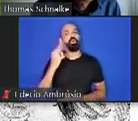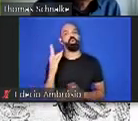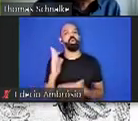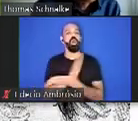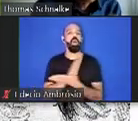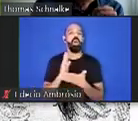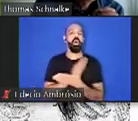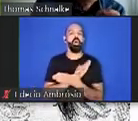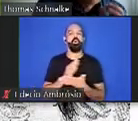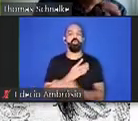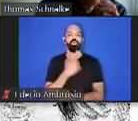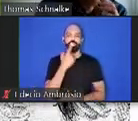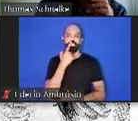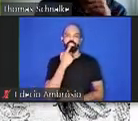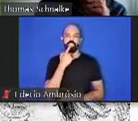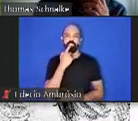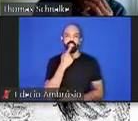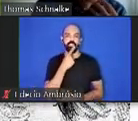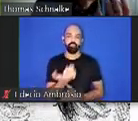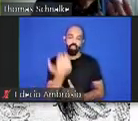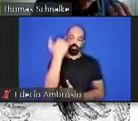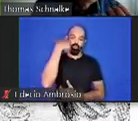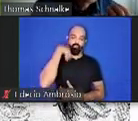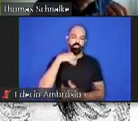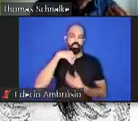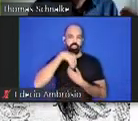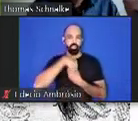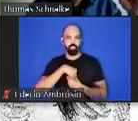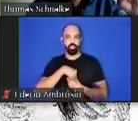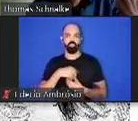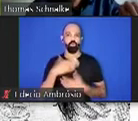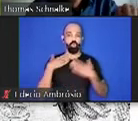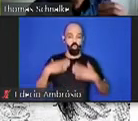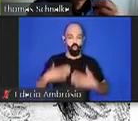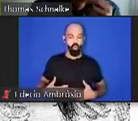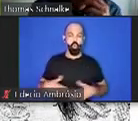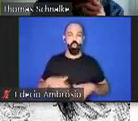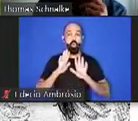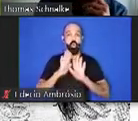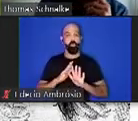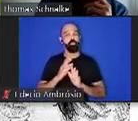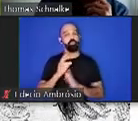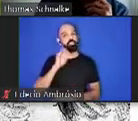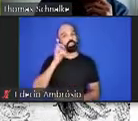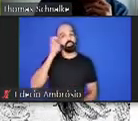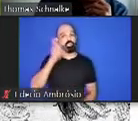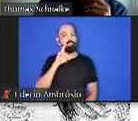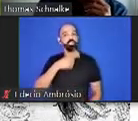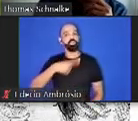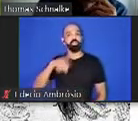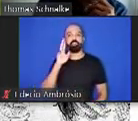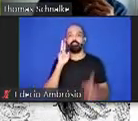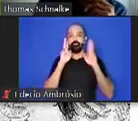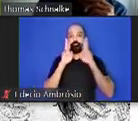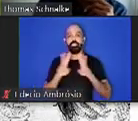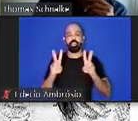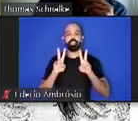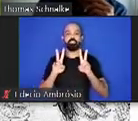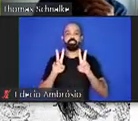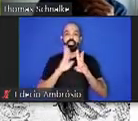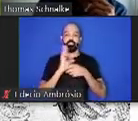vasos mais profundos dentro do corpo. Mas o que é interessante é que a nossa visão é levada para dentro